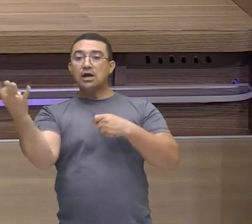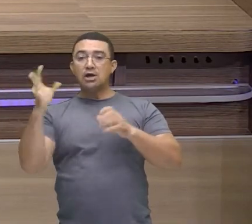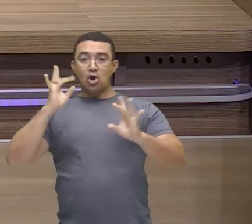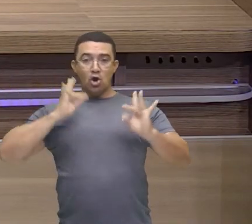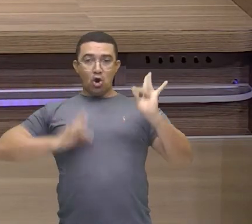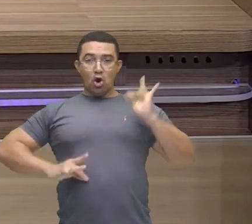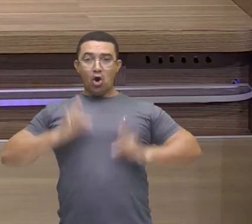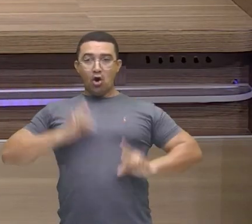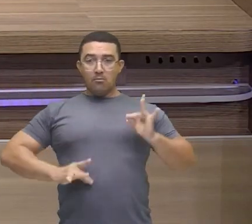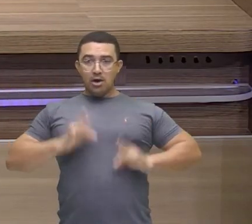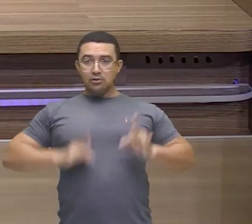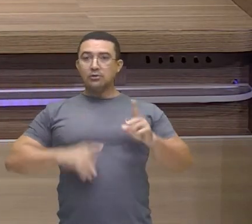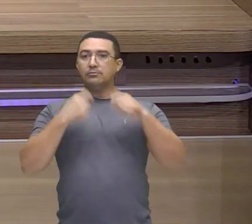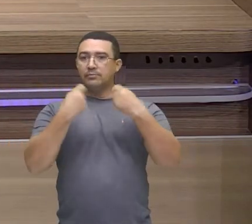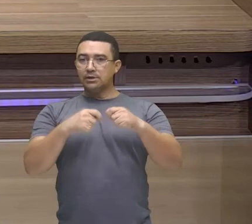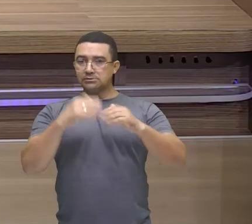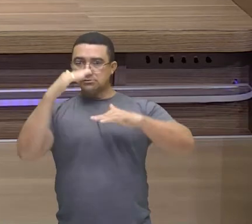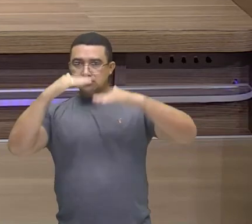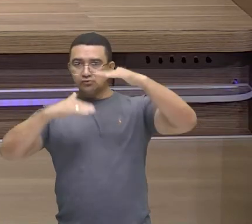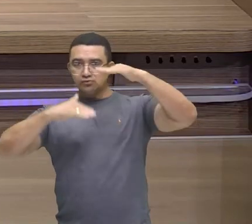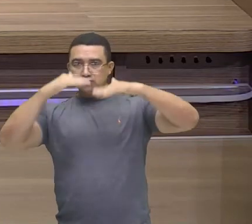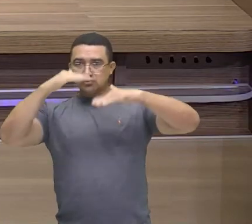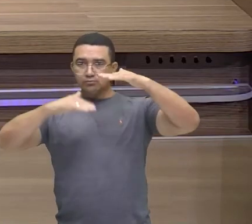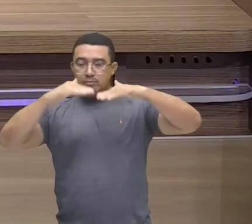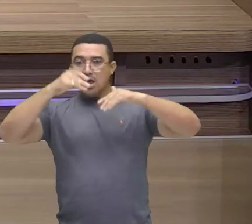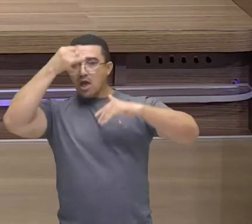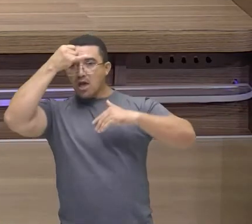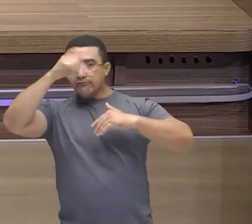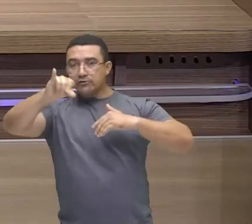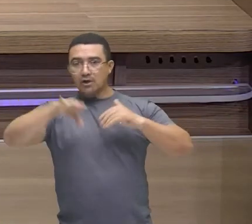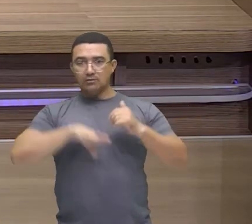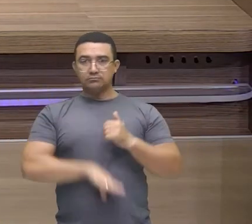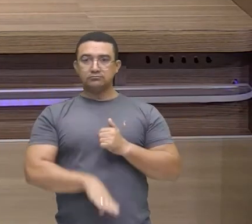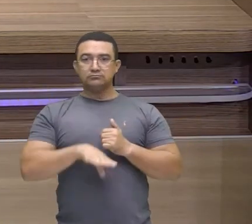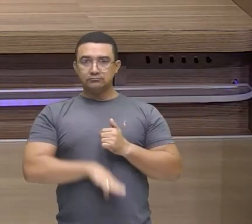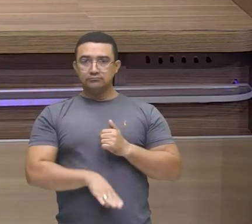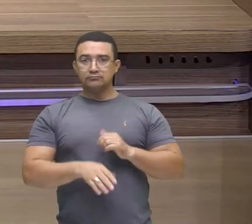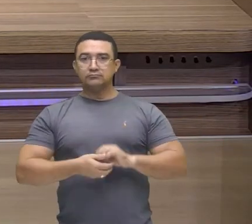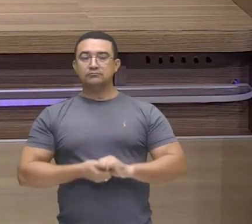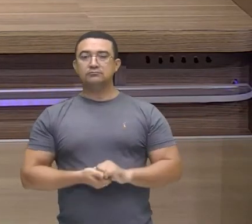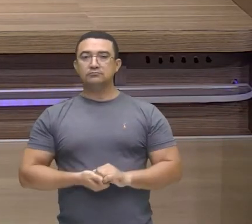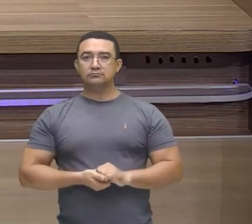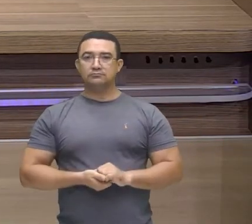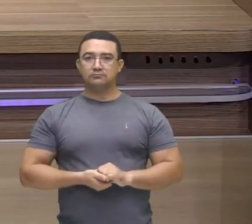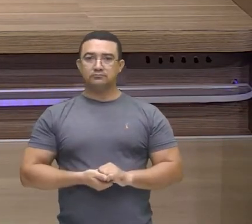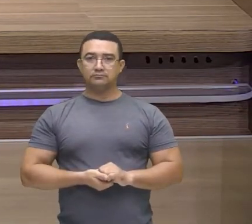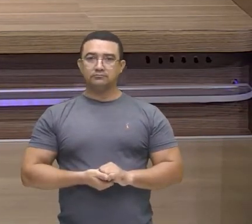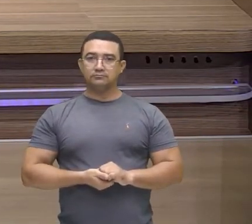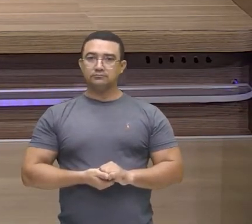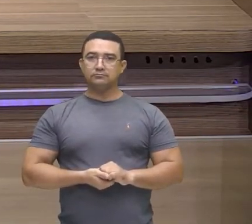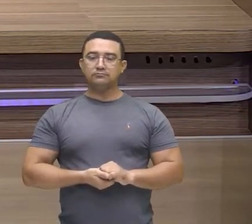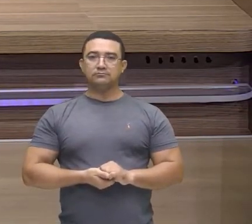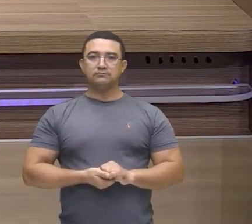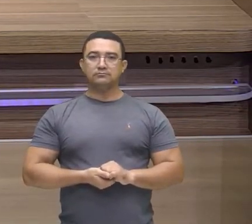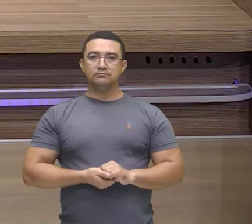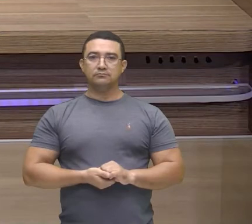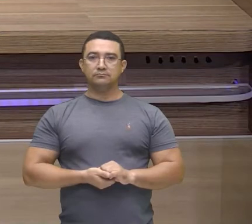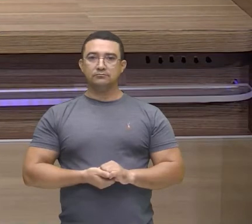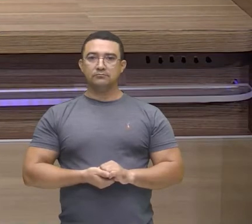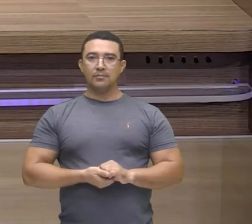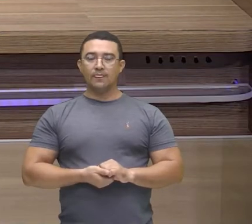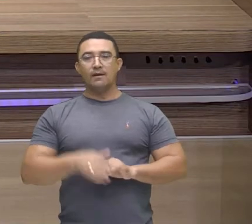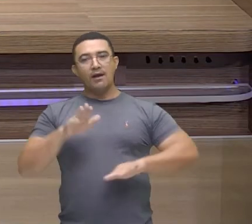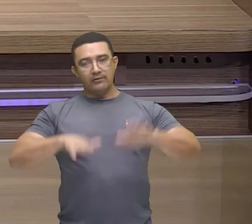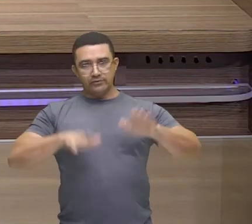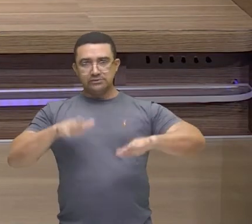fazendo a inibição dessa menstruação. Tem crianças que fazem menstruação, que já estão prontas para menstruar quase com 7, 8